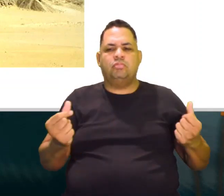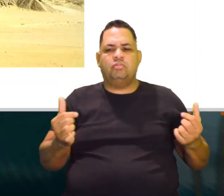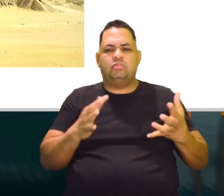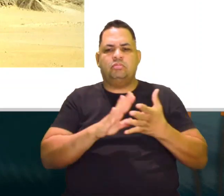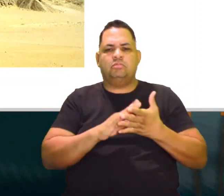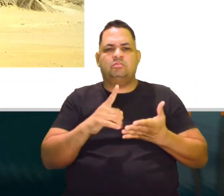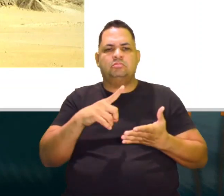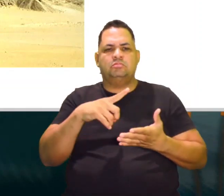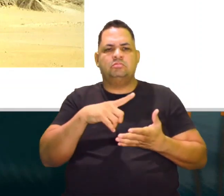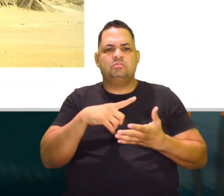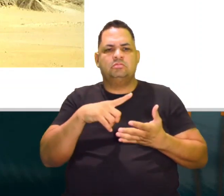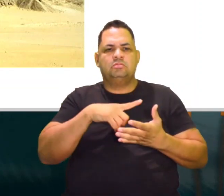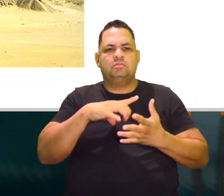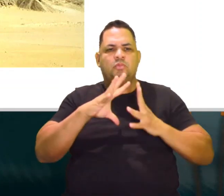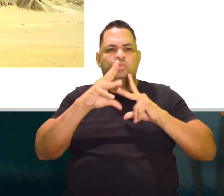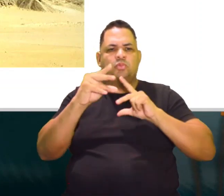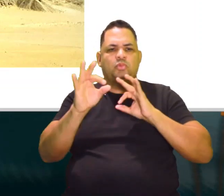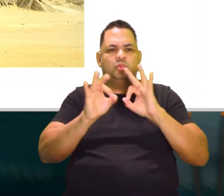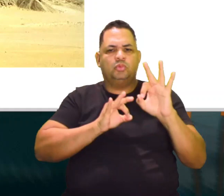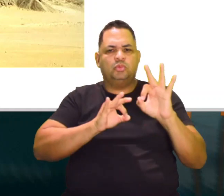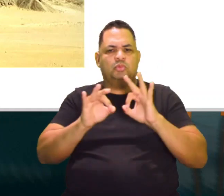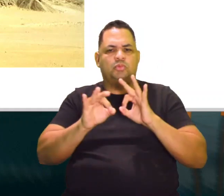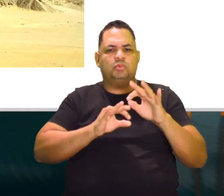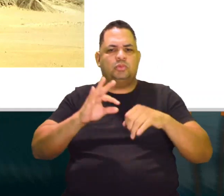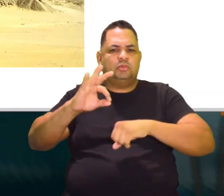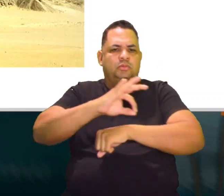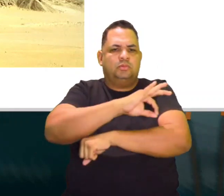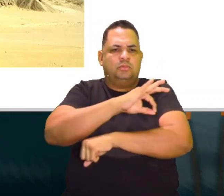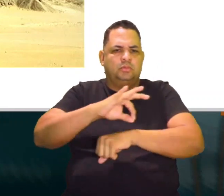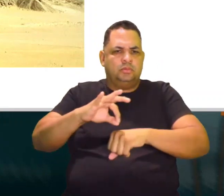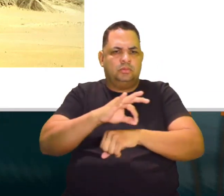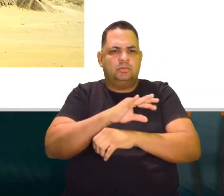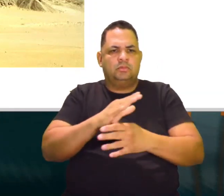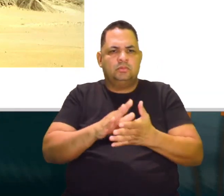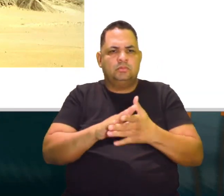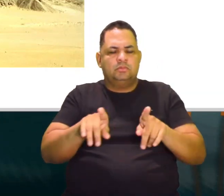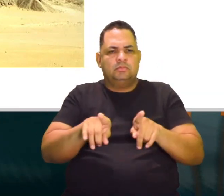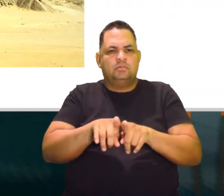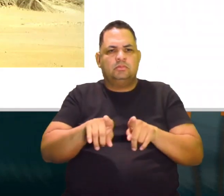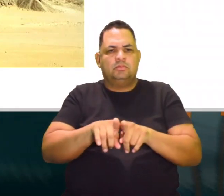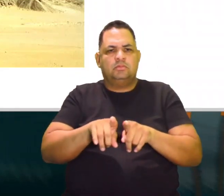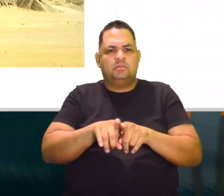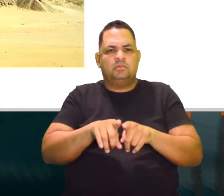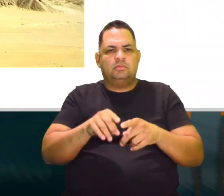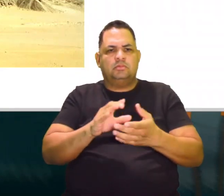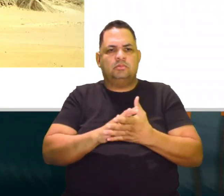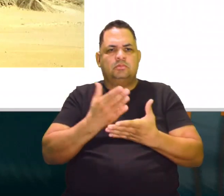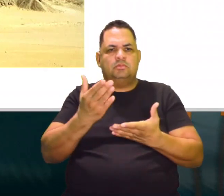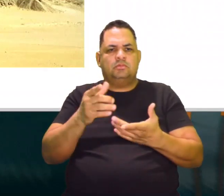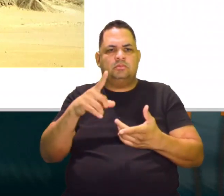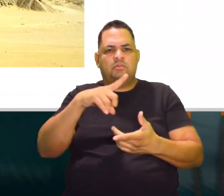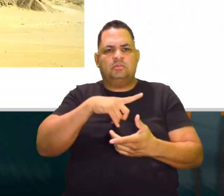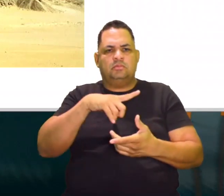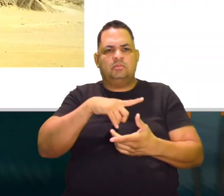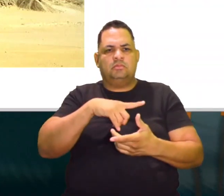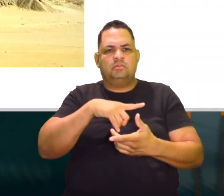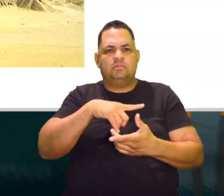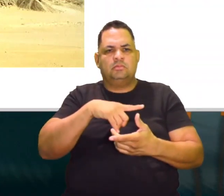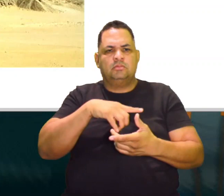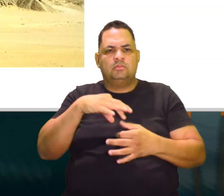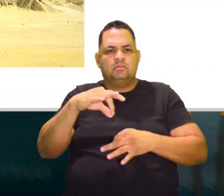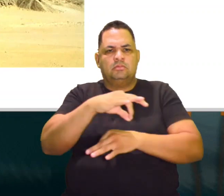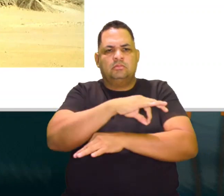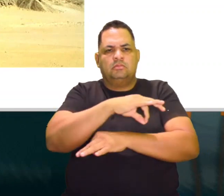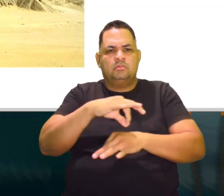seja, tiveram toda uma preparação arquitetônica, técnicas, né? Podemos dizer tecnologias até que avançada para o